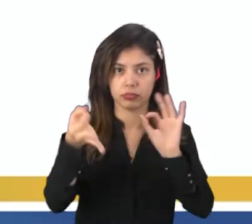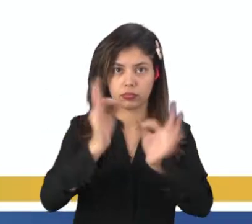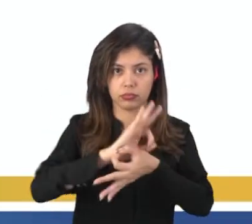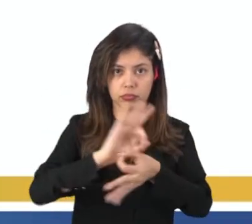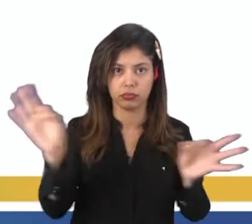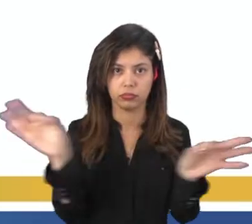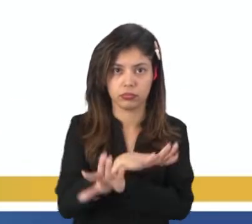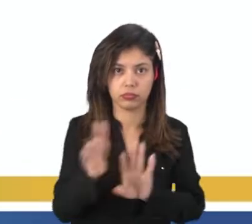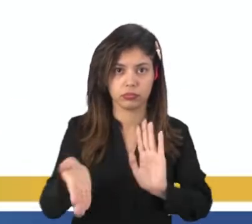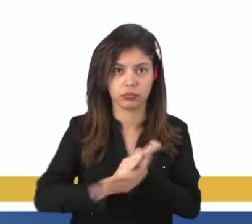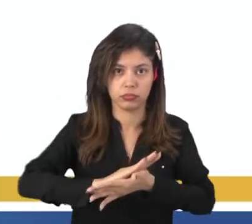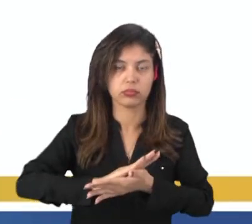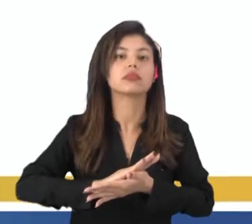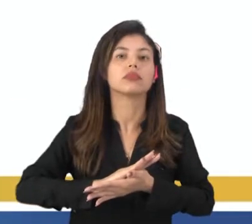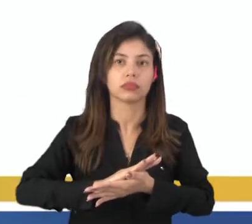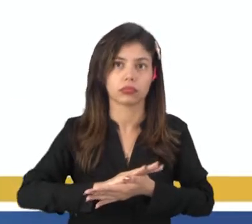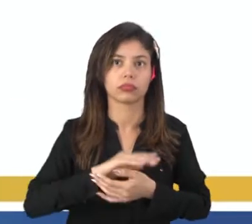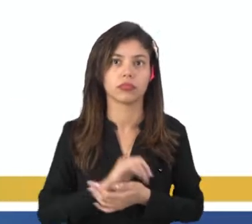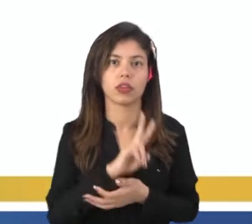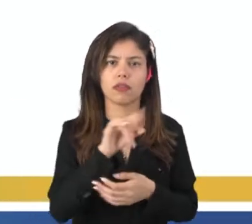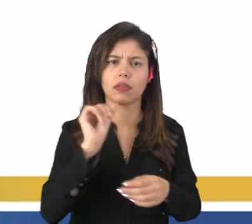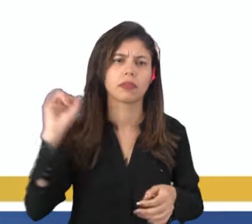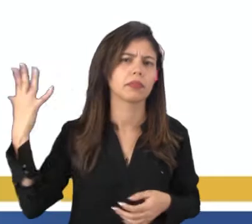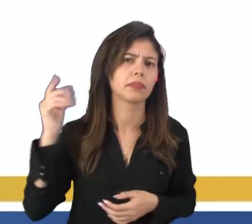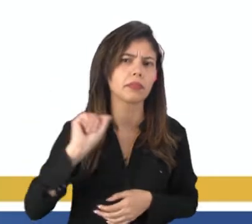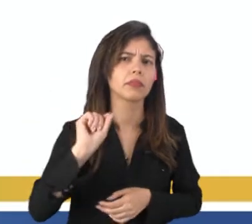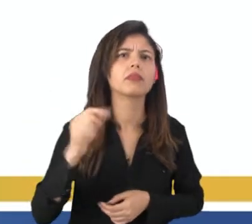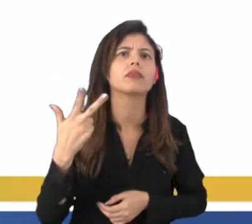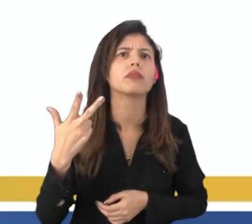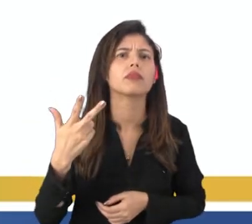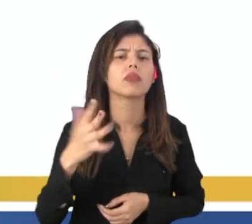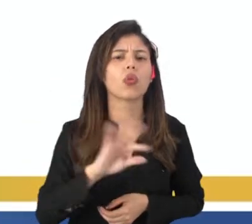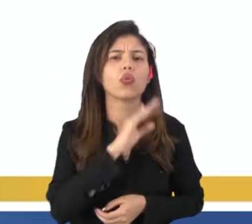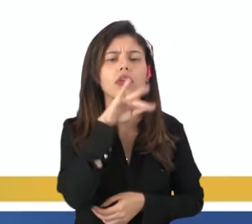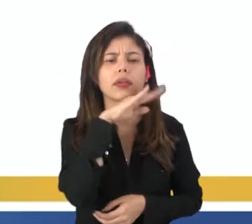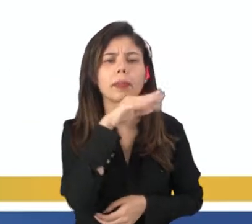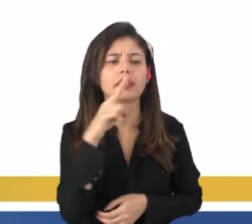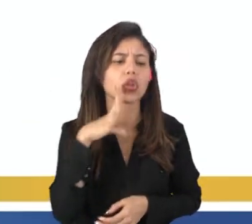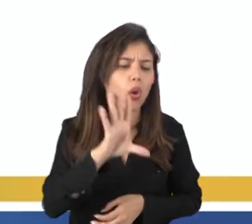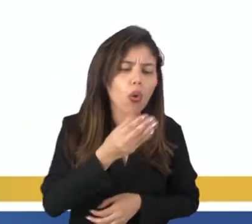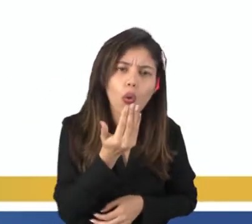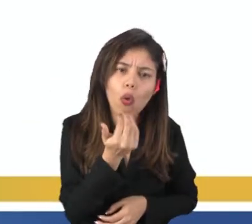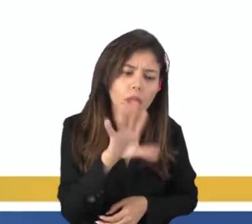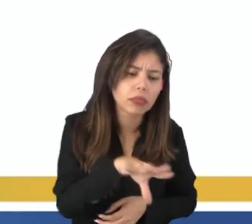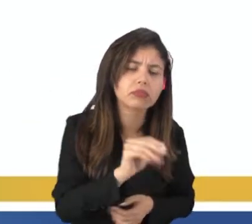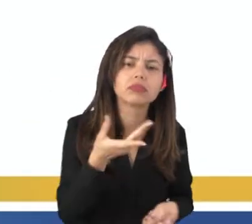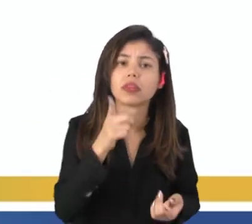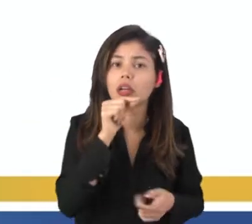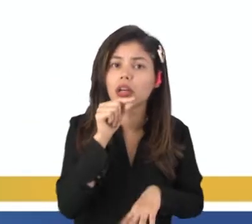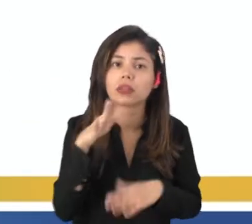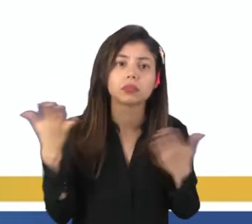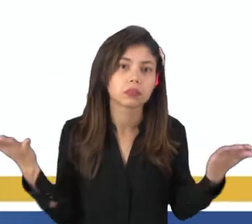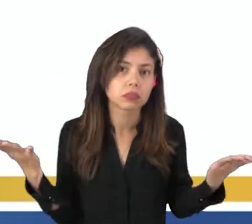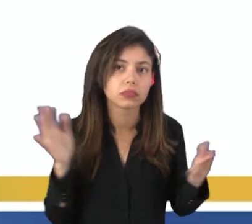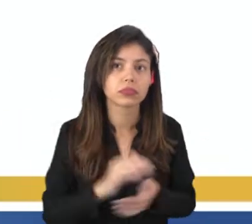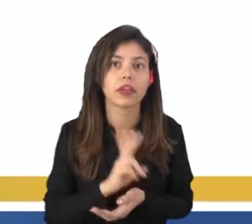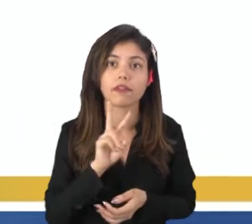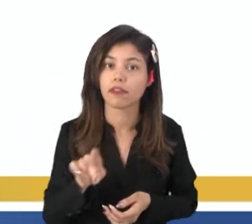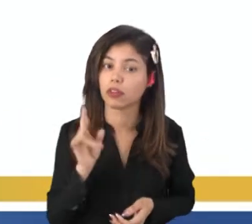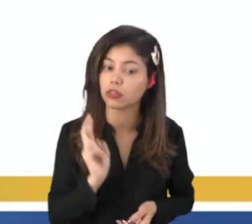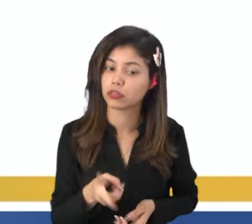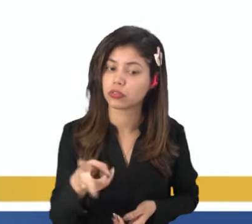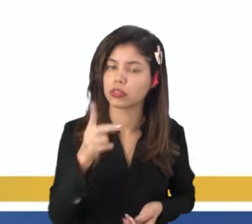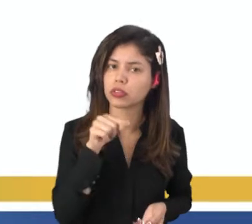está poluído, morrem. O que vai acontecer com os predadores naturais desses animais, no caso as aves? Elas vão